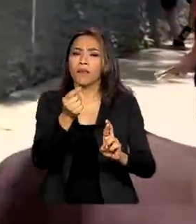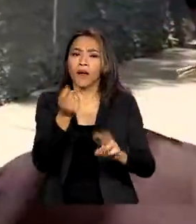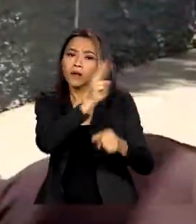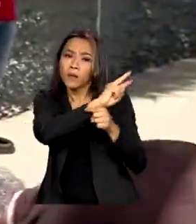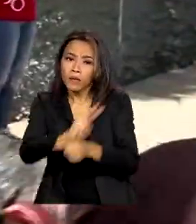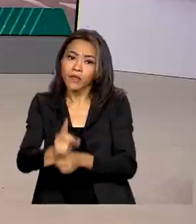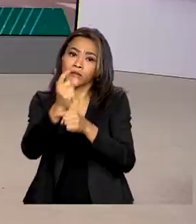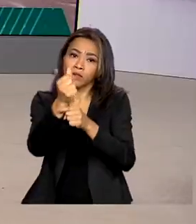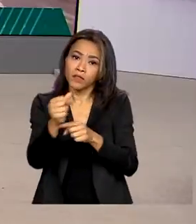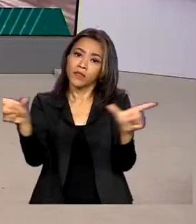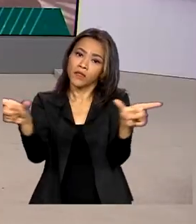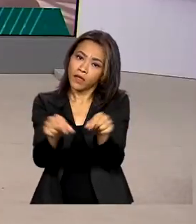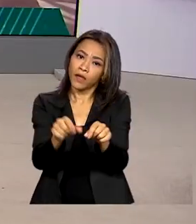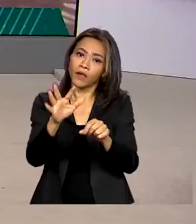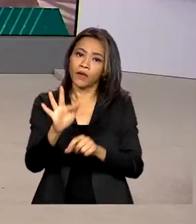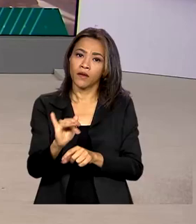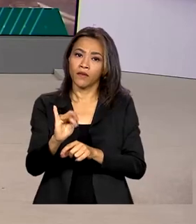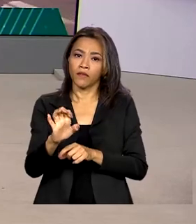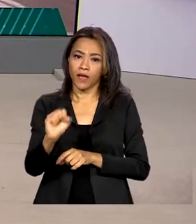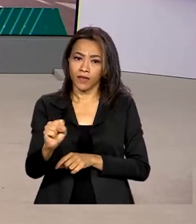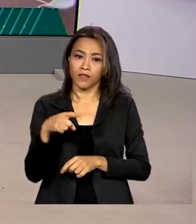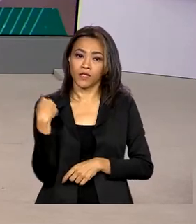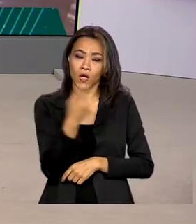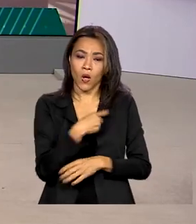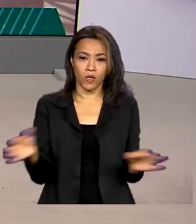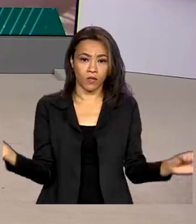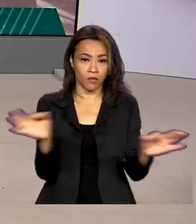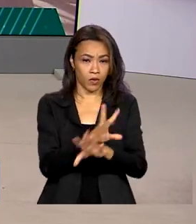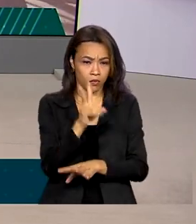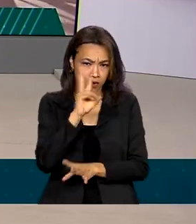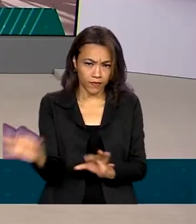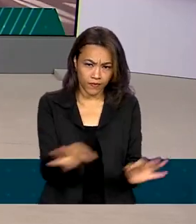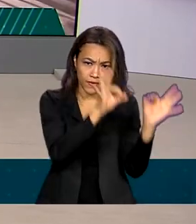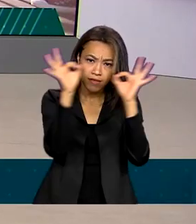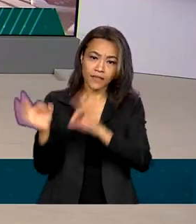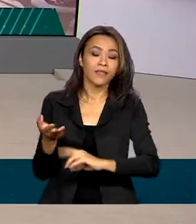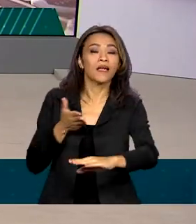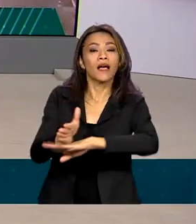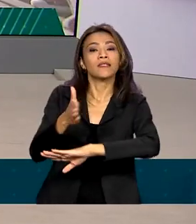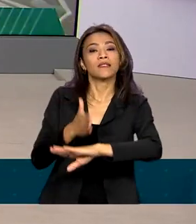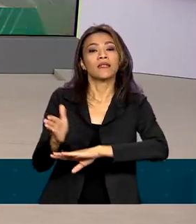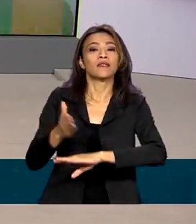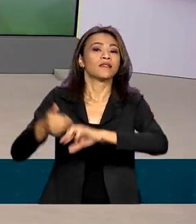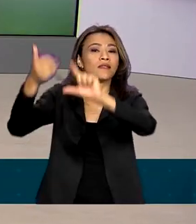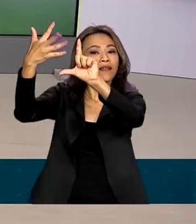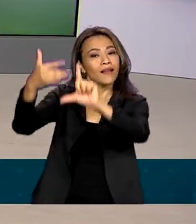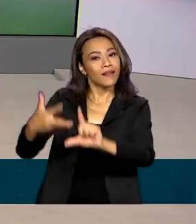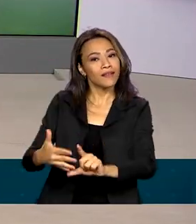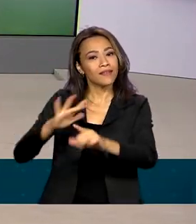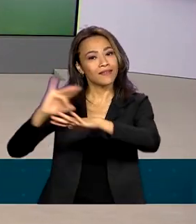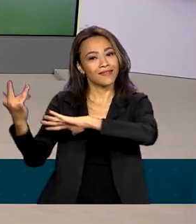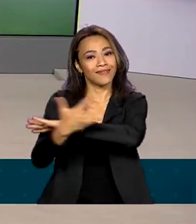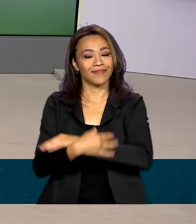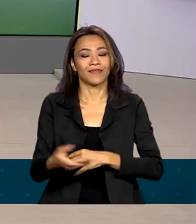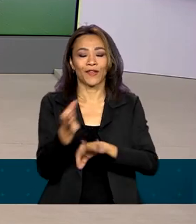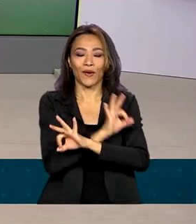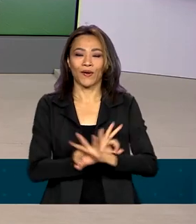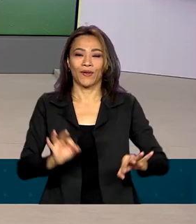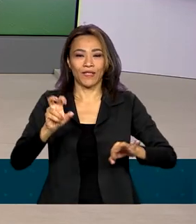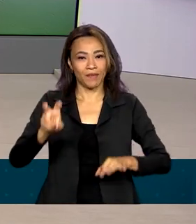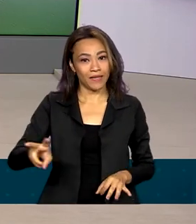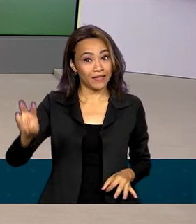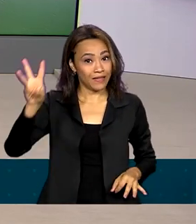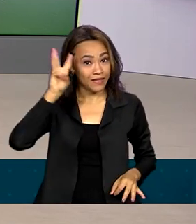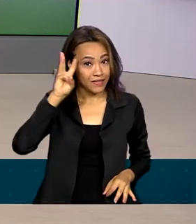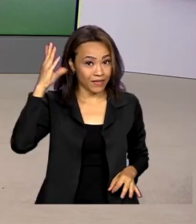o FIES. A gente fica por aqui para rever as reportagens, acesse as redes sociais da TV Brasil. Uma ótima terça